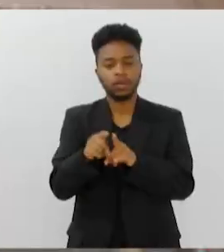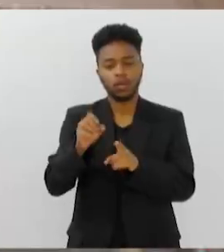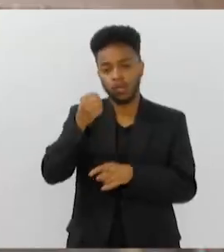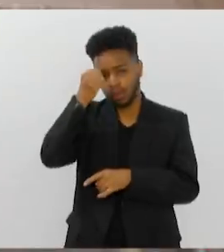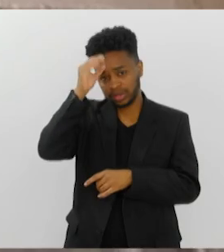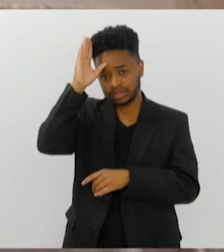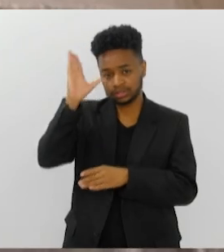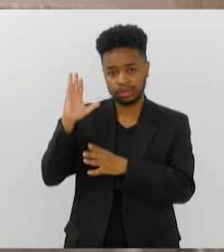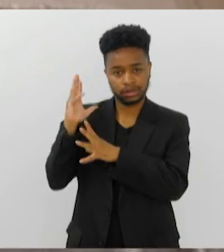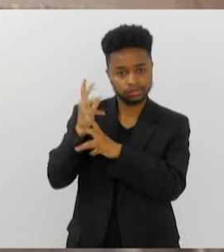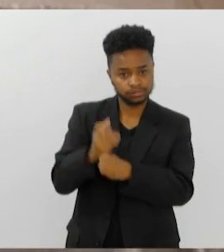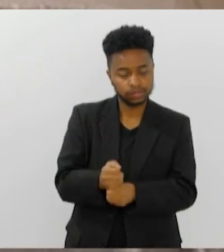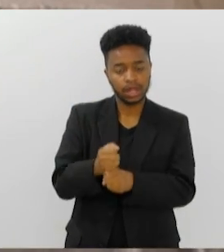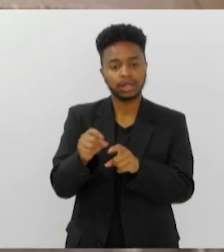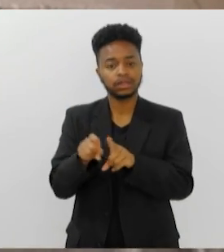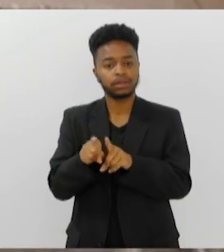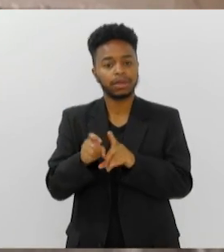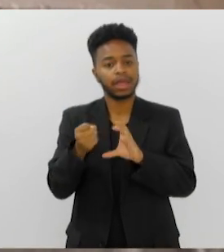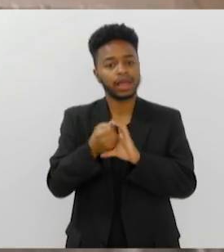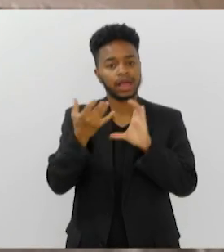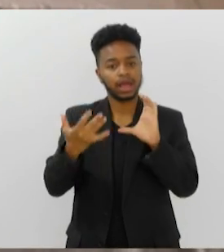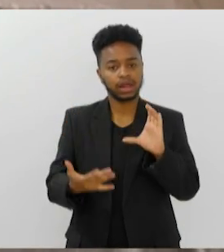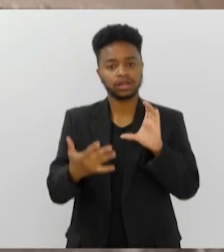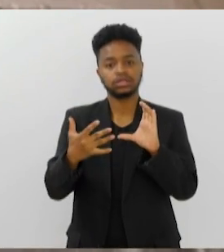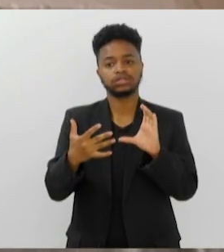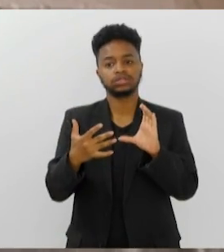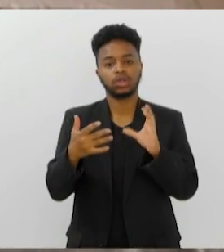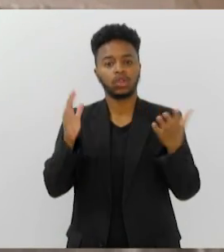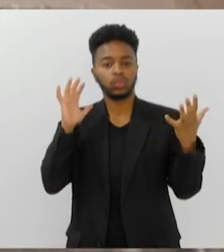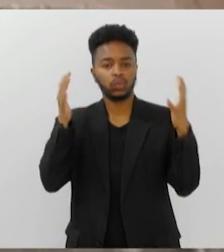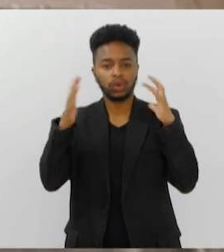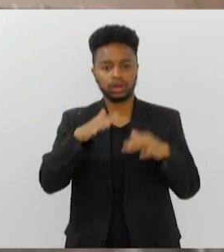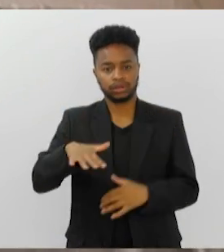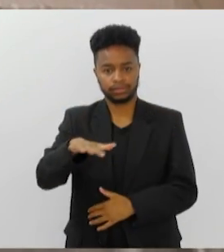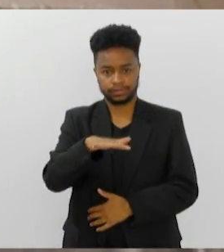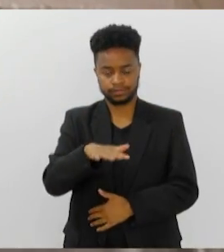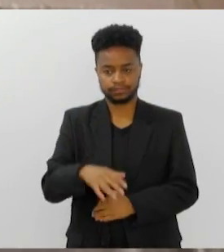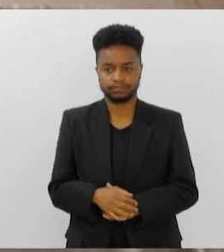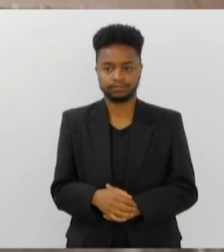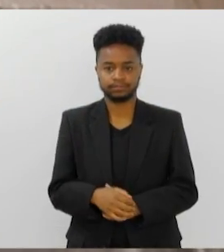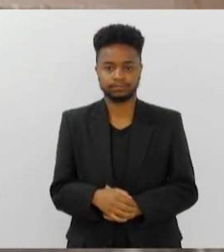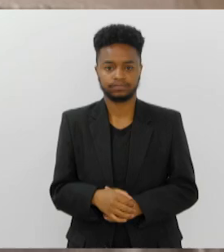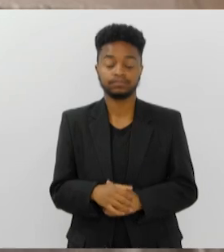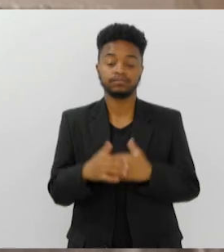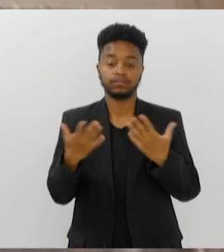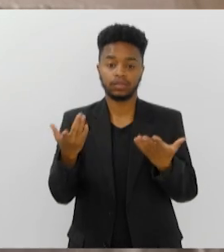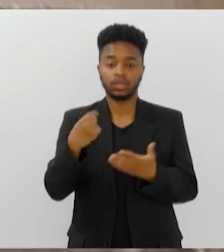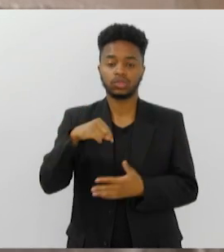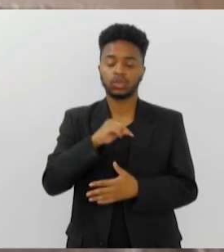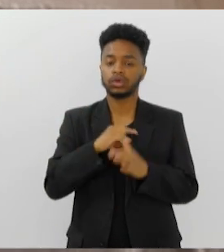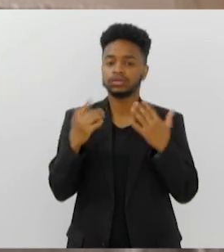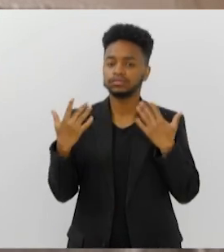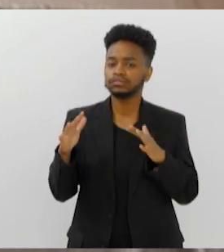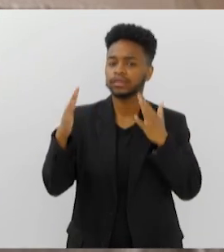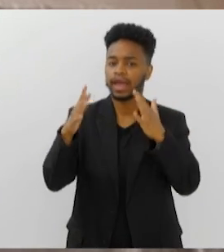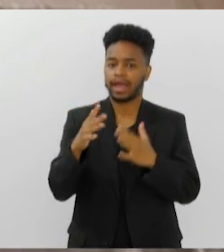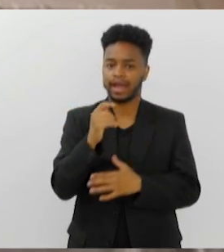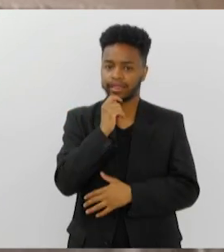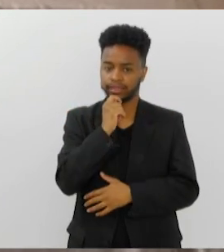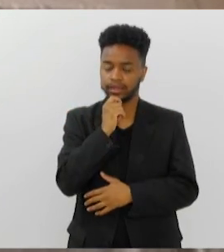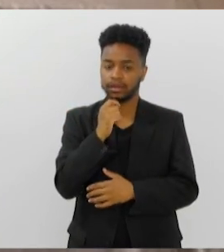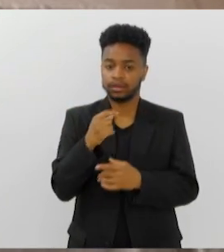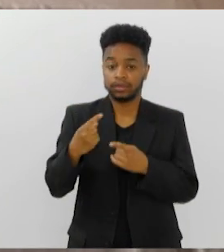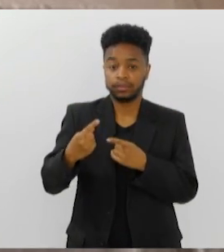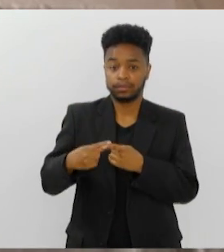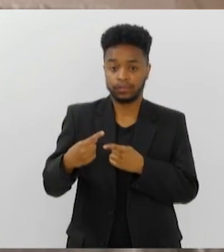e também as características do microclima da região. Ainda celebramos o fato